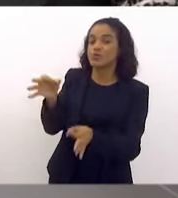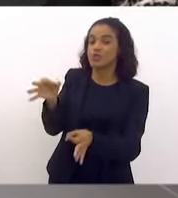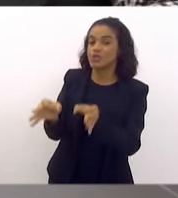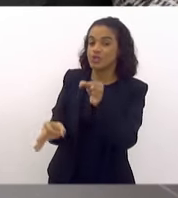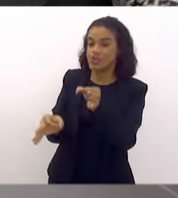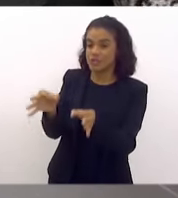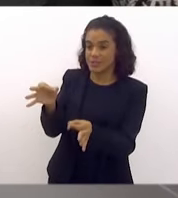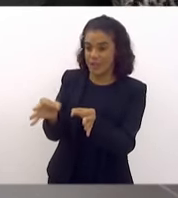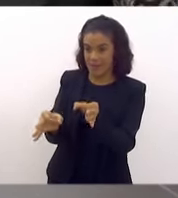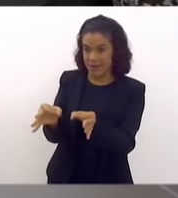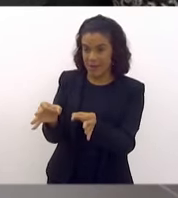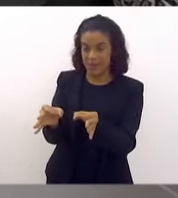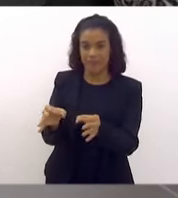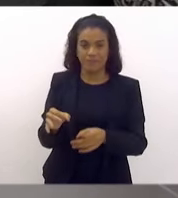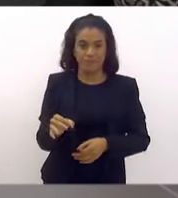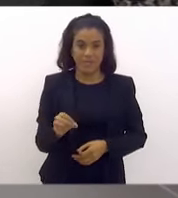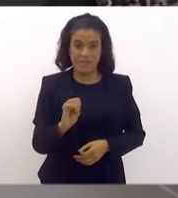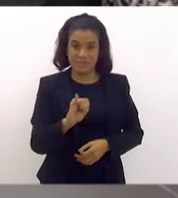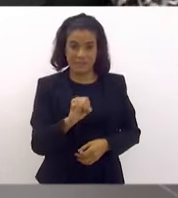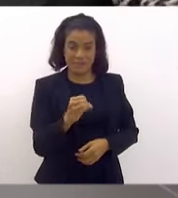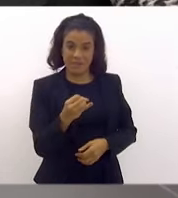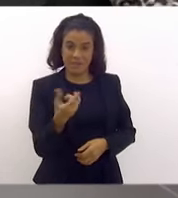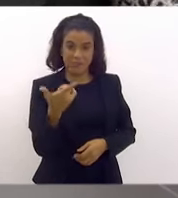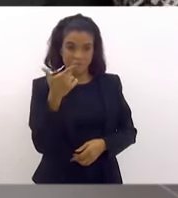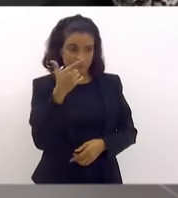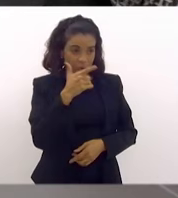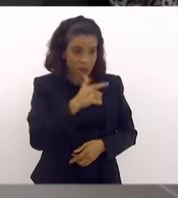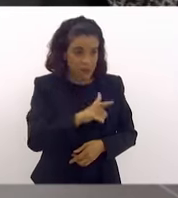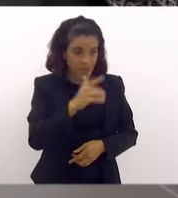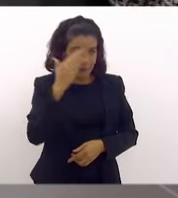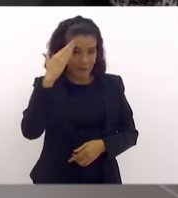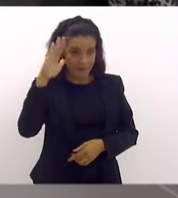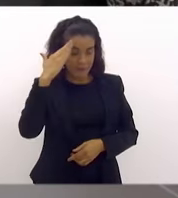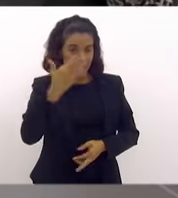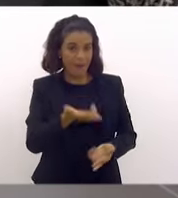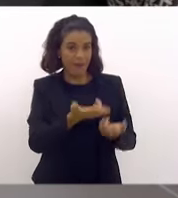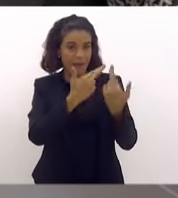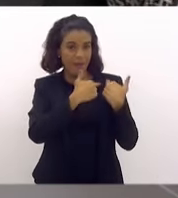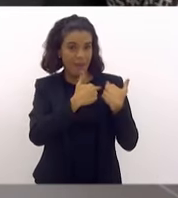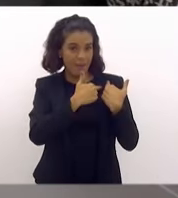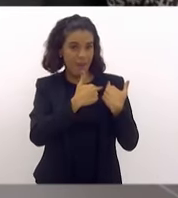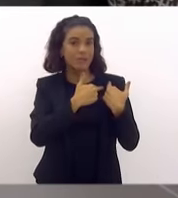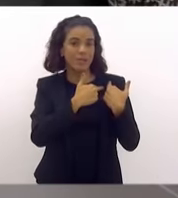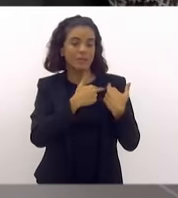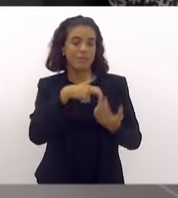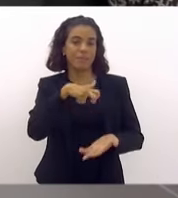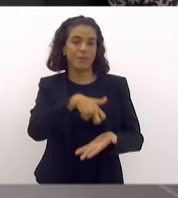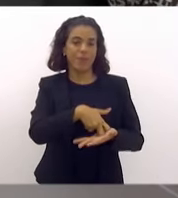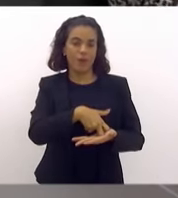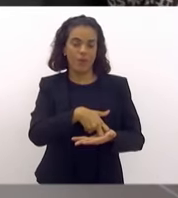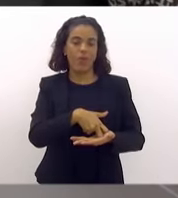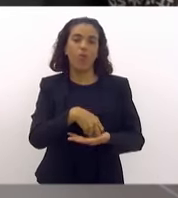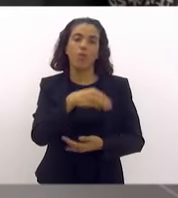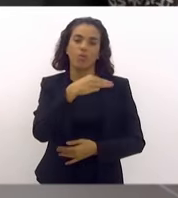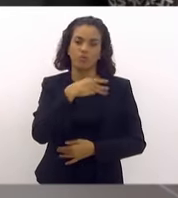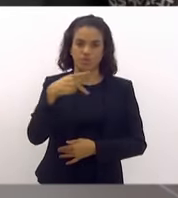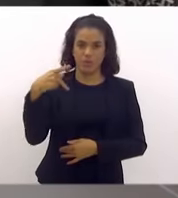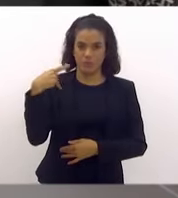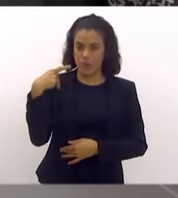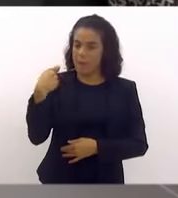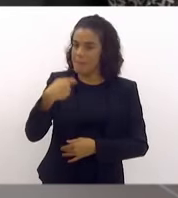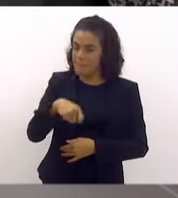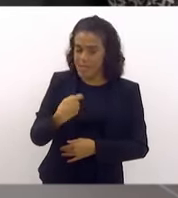eh convencimento acerca da responsabilidade penal necessariamente o ministério público tem que pedir